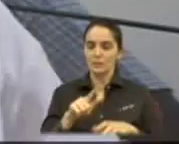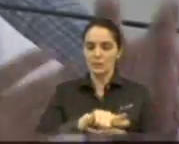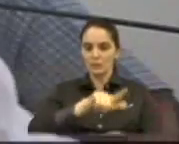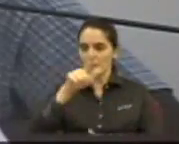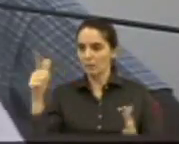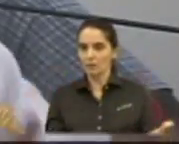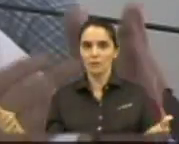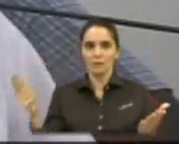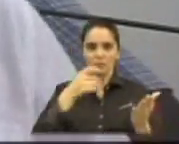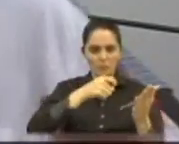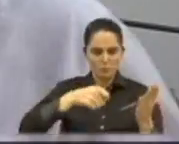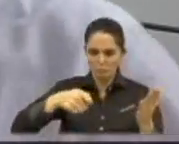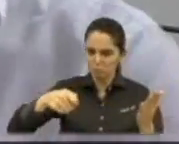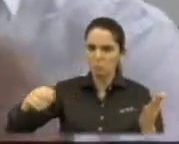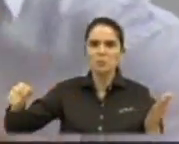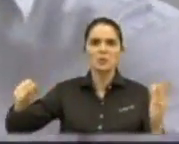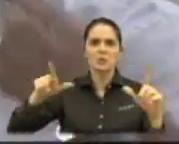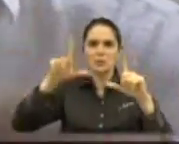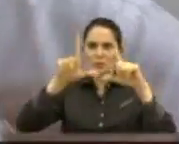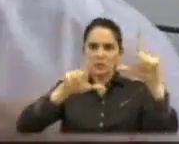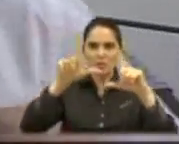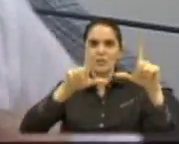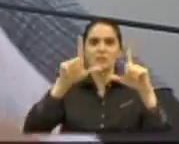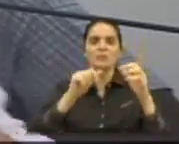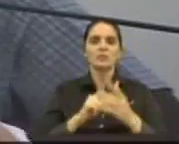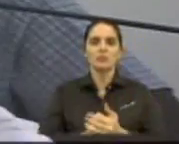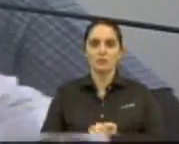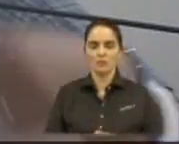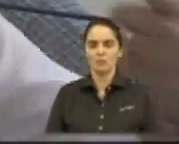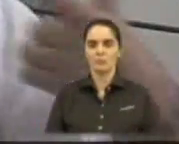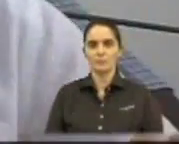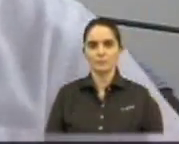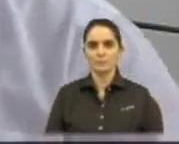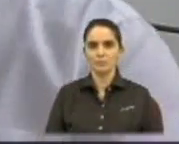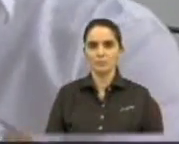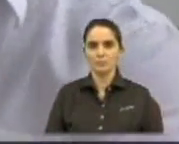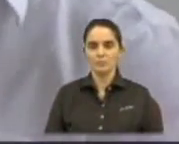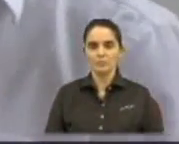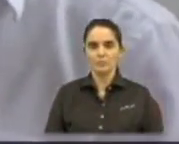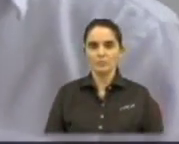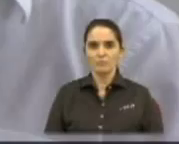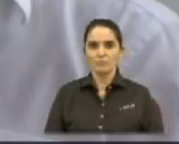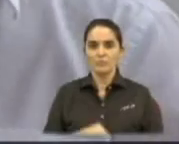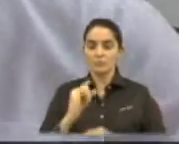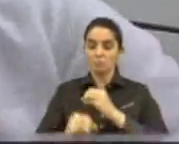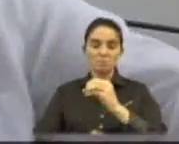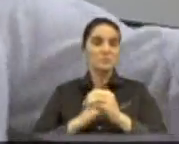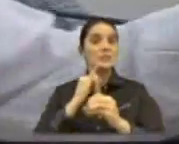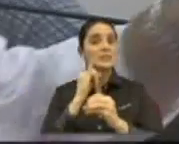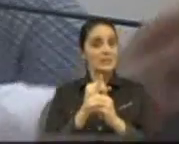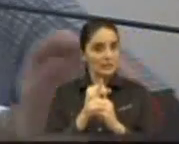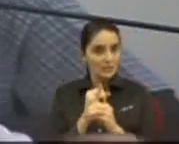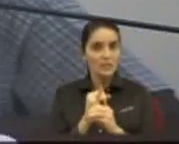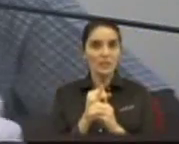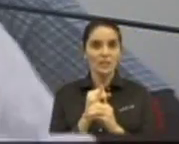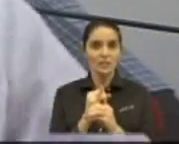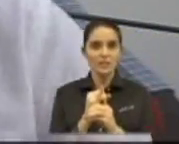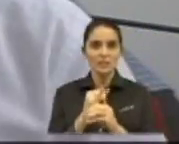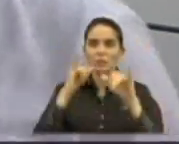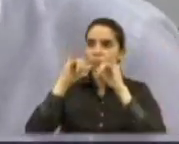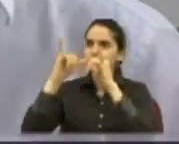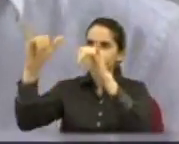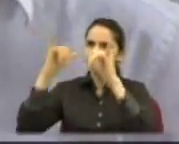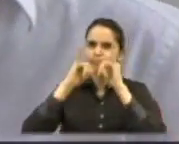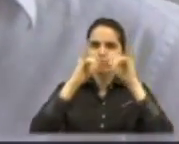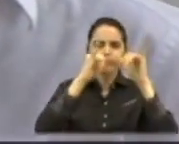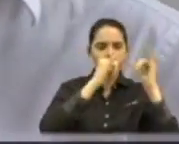mídia escrita, falada e televisada, e principalmente aquelas que nós temos um maior acesso, que é a mídia digital, que fala no mundo inteiro.